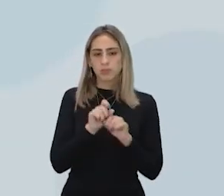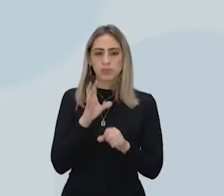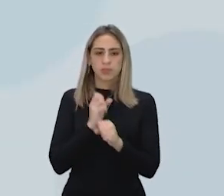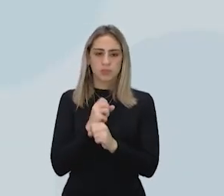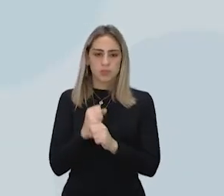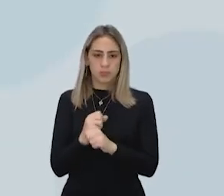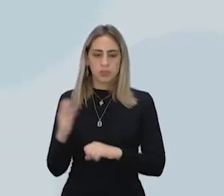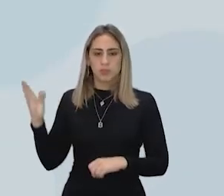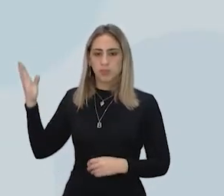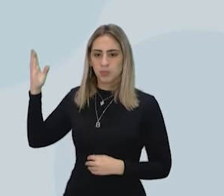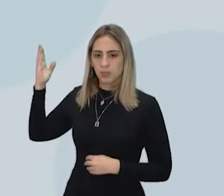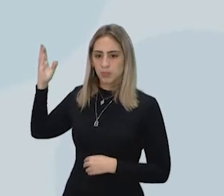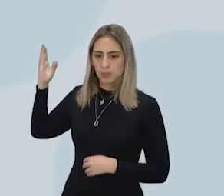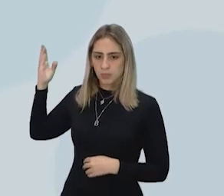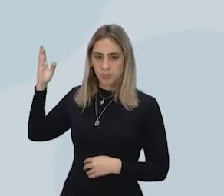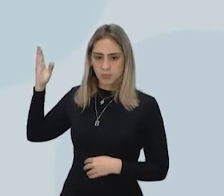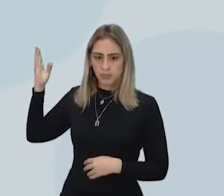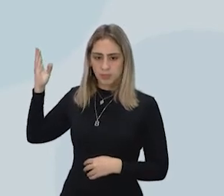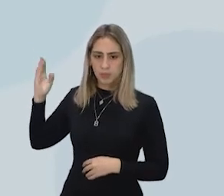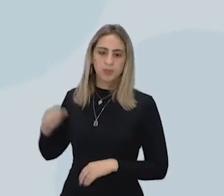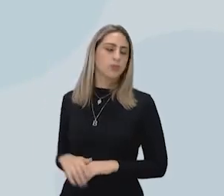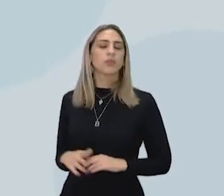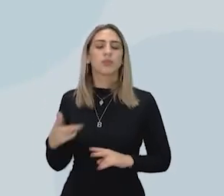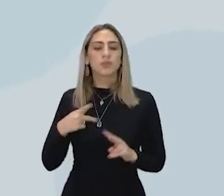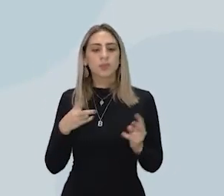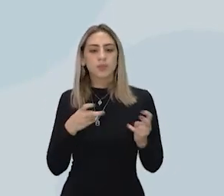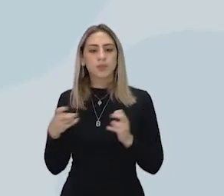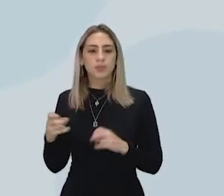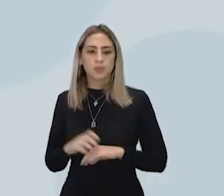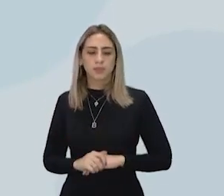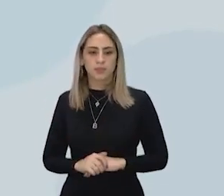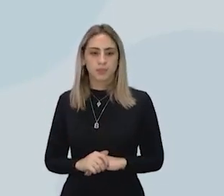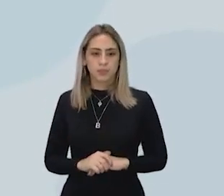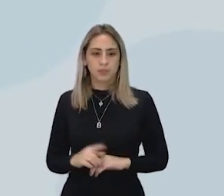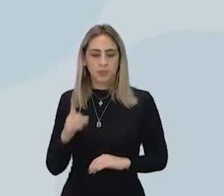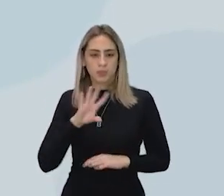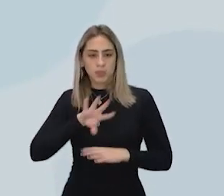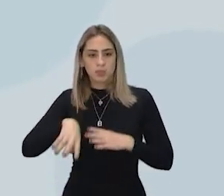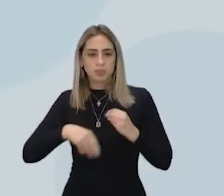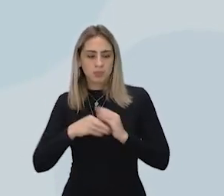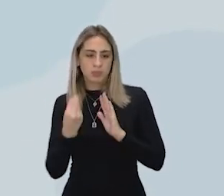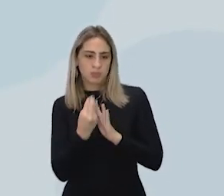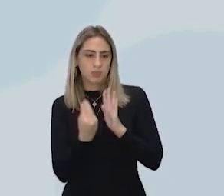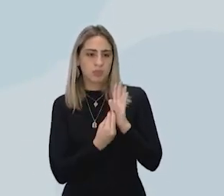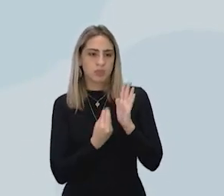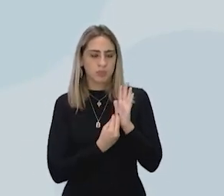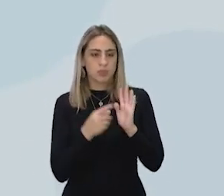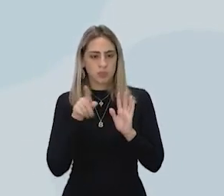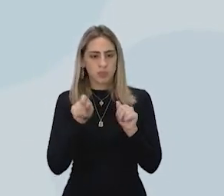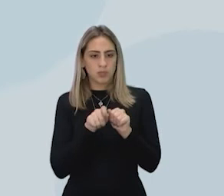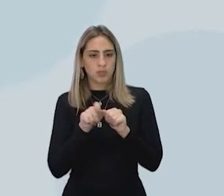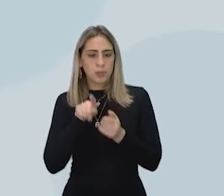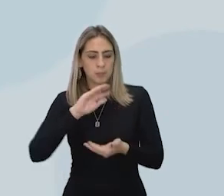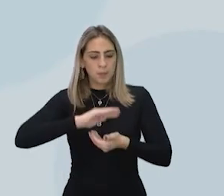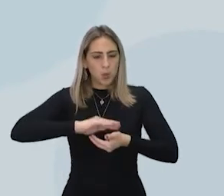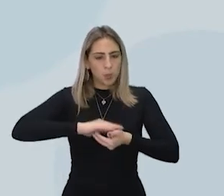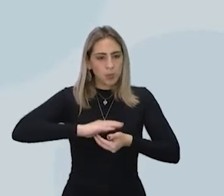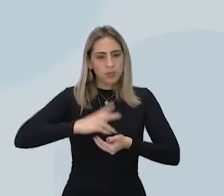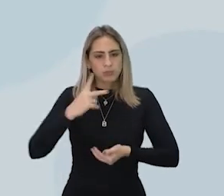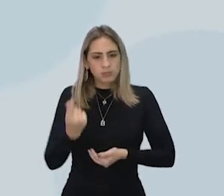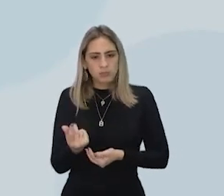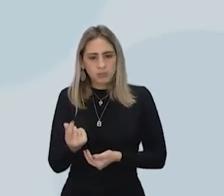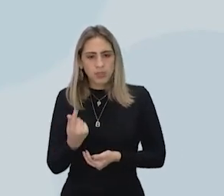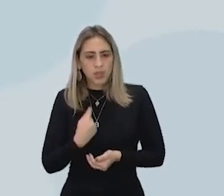cálculo. Vamos fazer de conta que a gente vai fazer uma aplicação. Então, você vai colocar lá na poupança seu dinheiro e vão